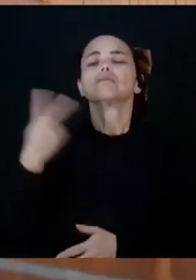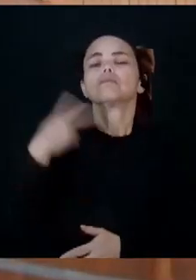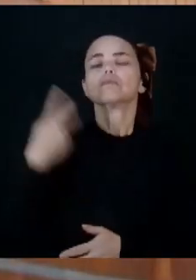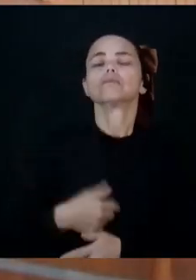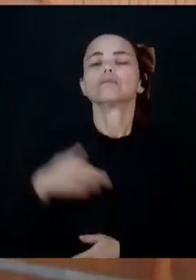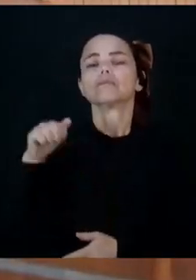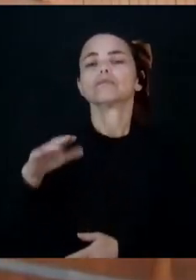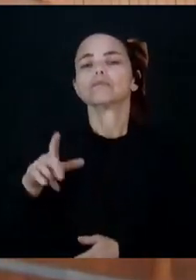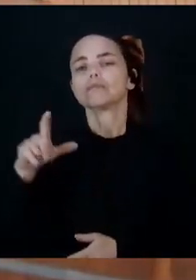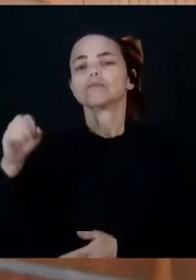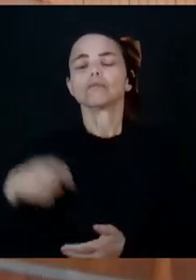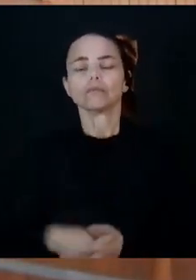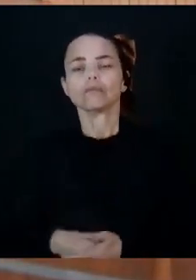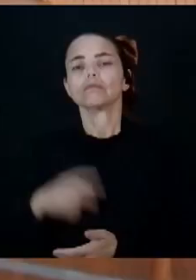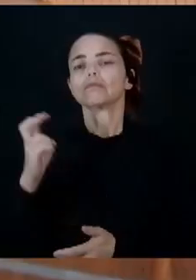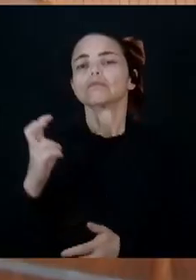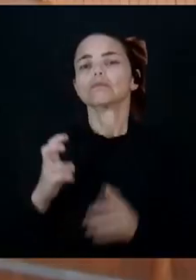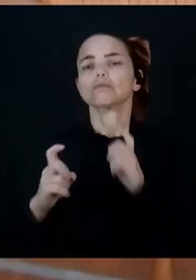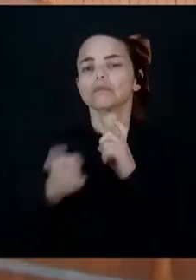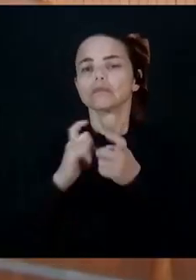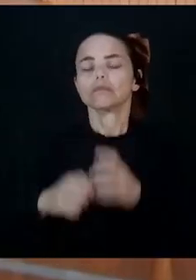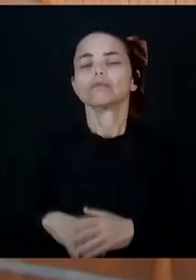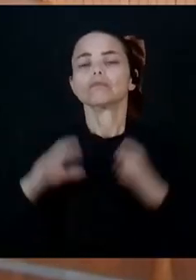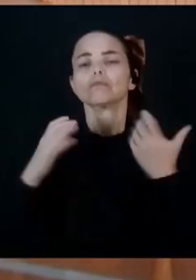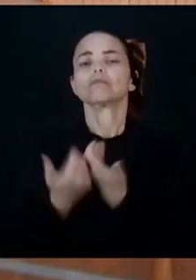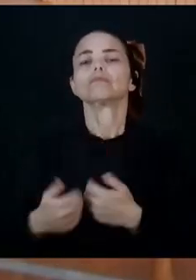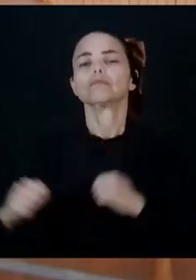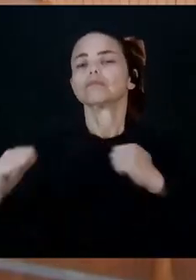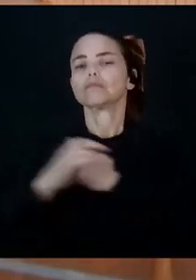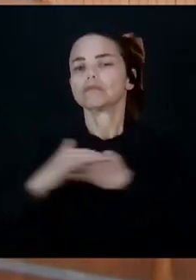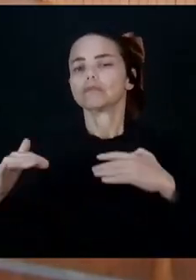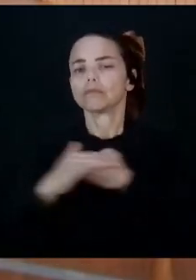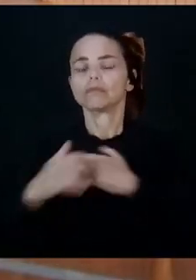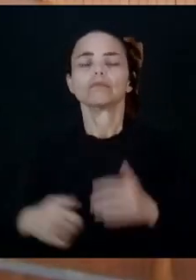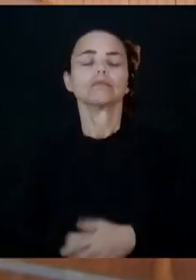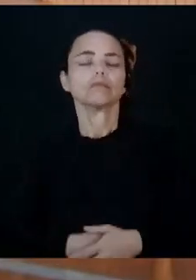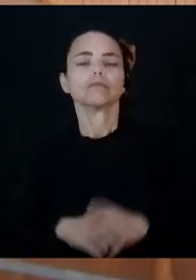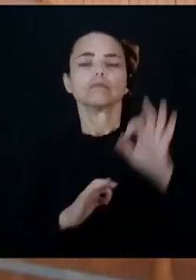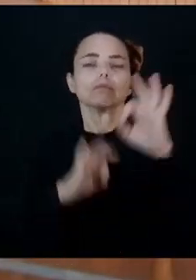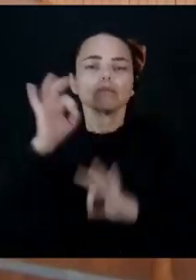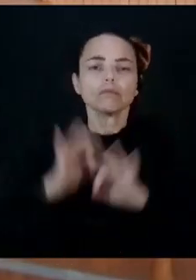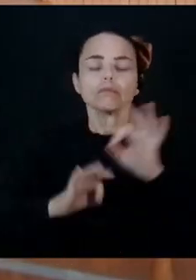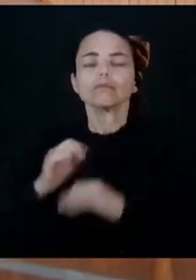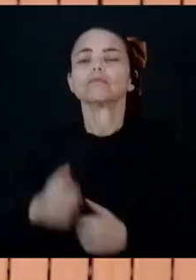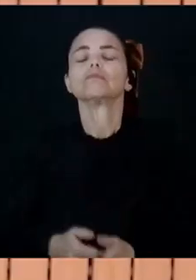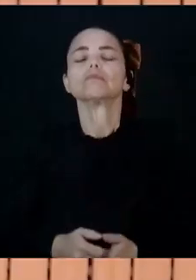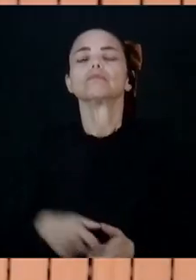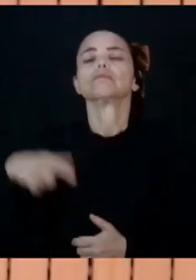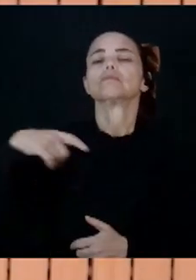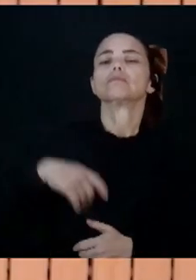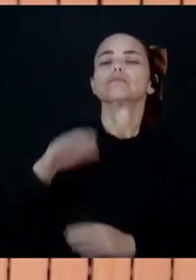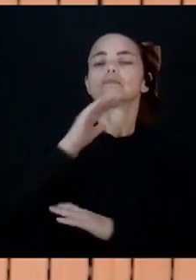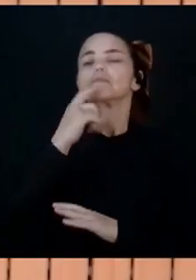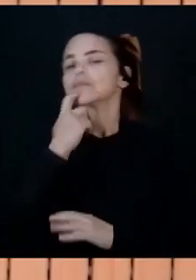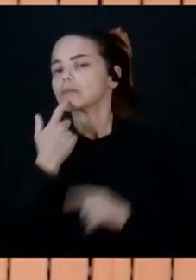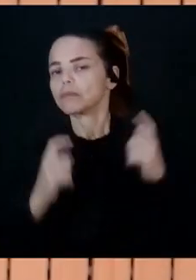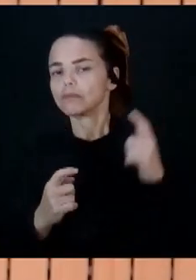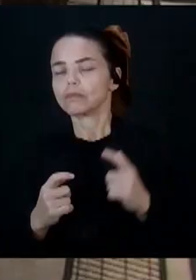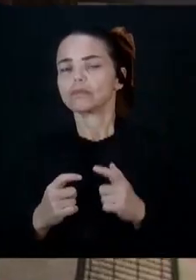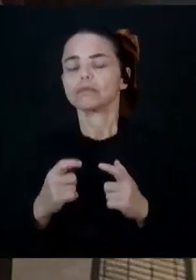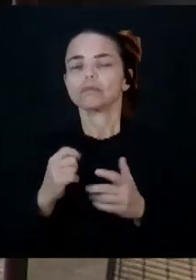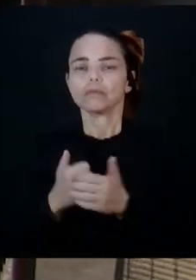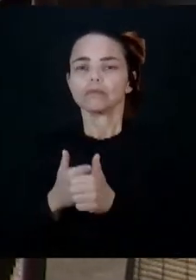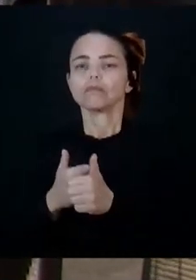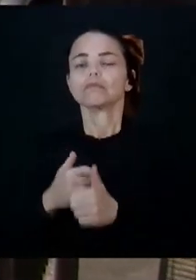na 5ª reunião da Comissão de Mobilidade Urbana e Planejamento Viário da Câmara de Campinas, presidida por